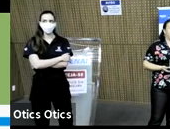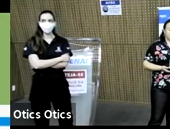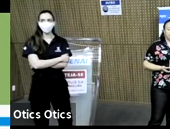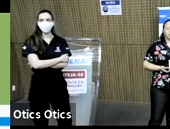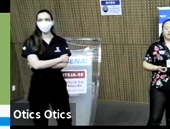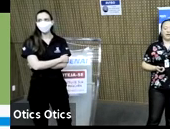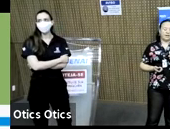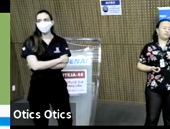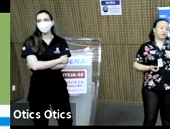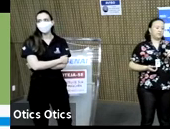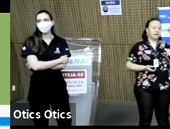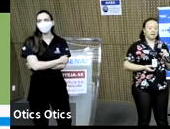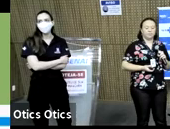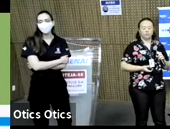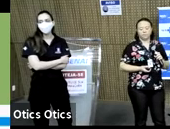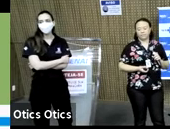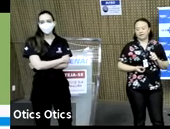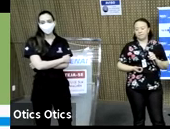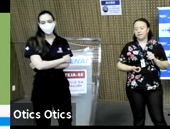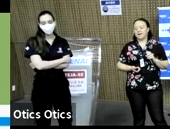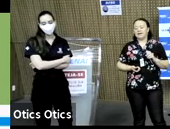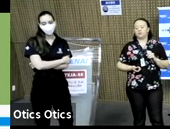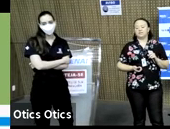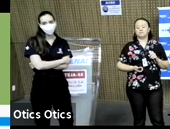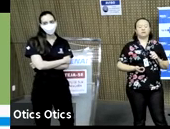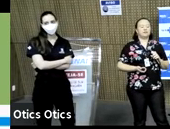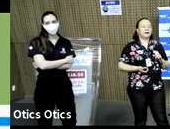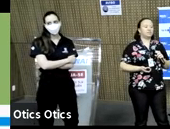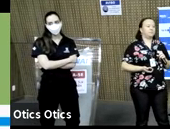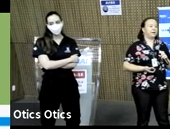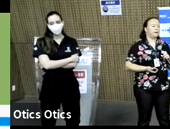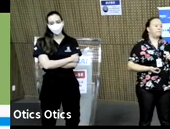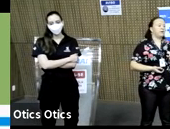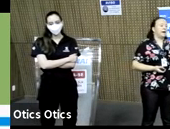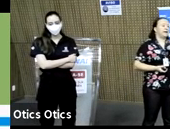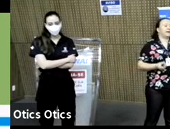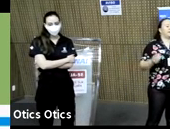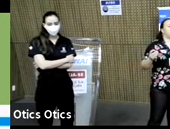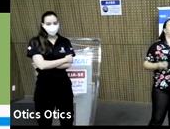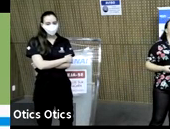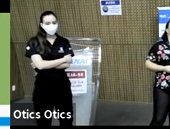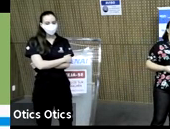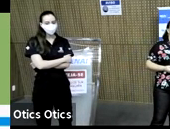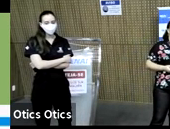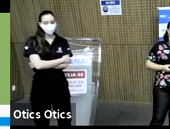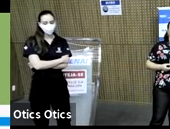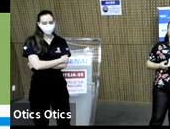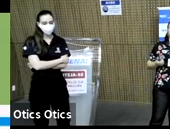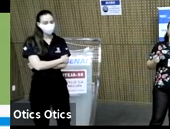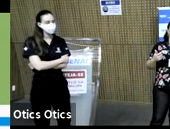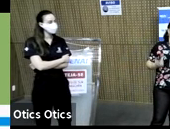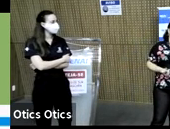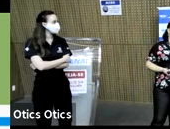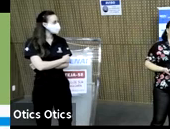demora bastante e é isso que eles reclamam, tá? Nós temos na unidade também aquela caixinha de sugestão. Nós